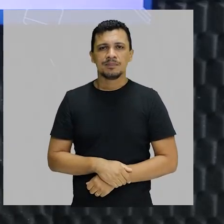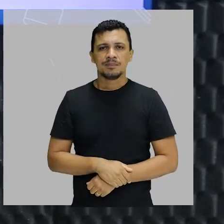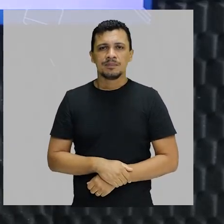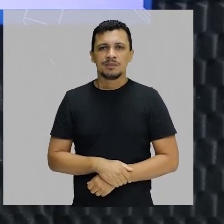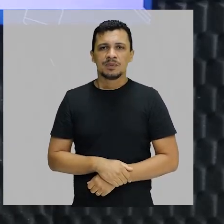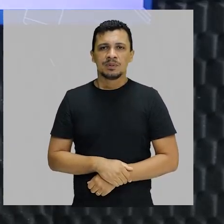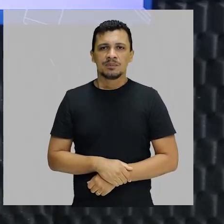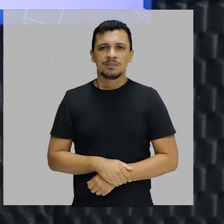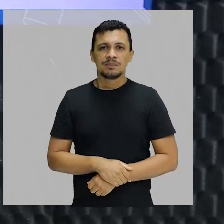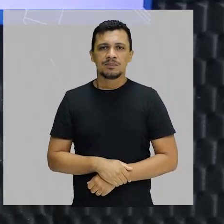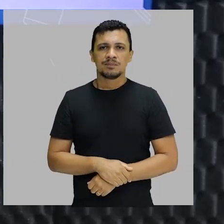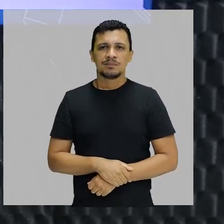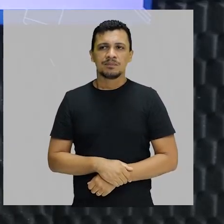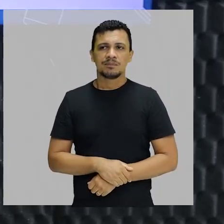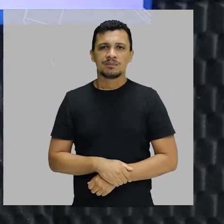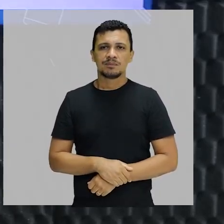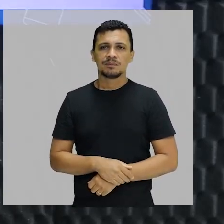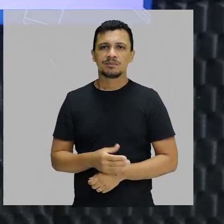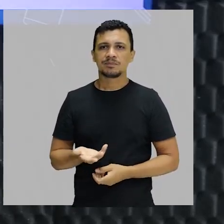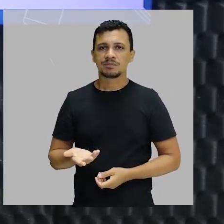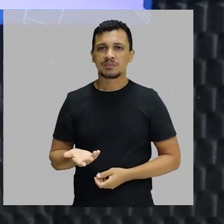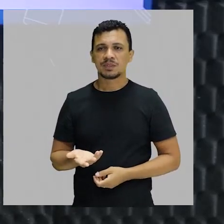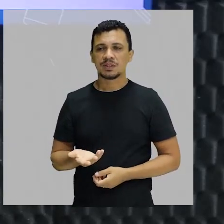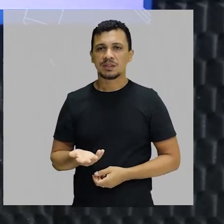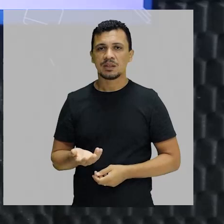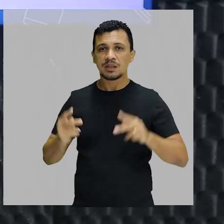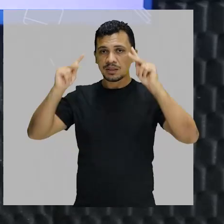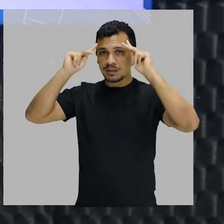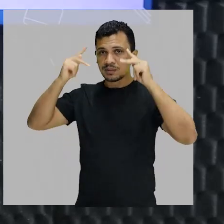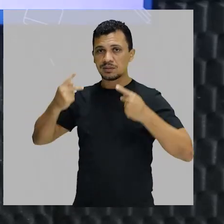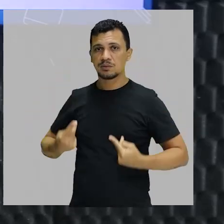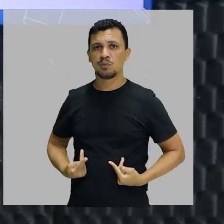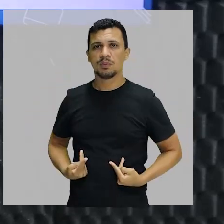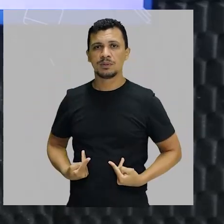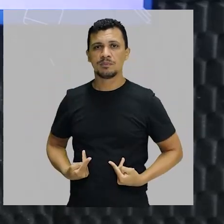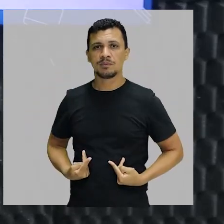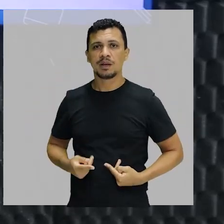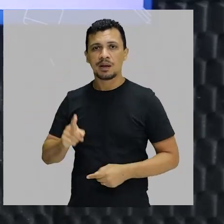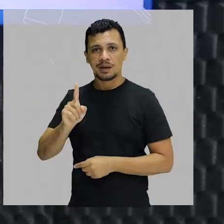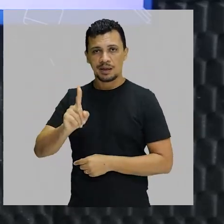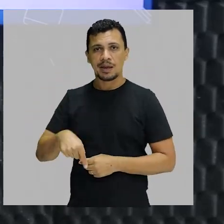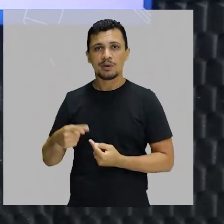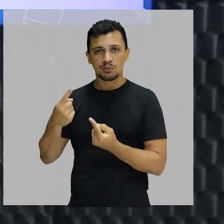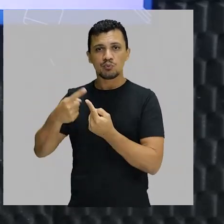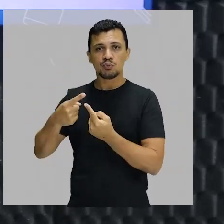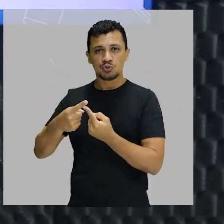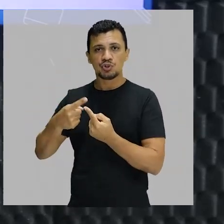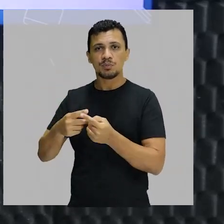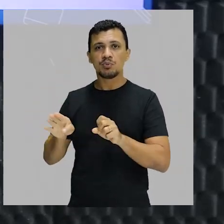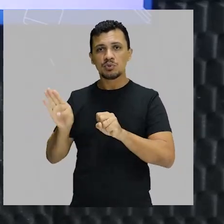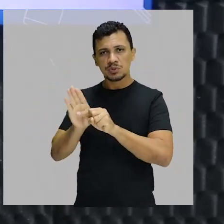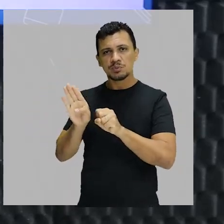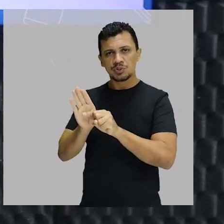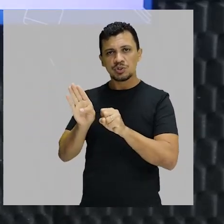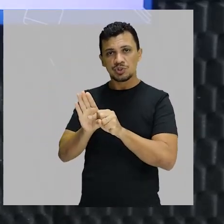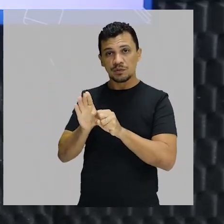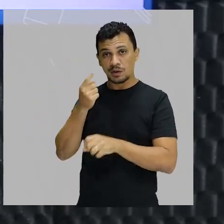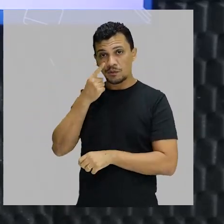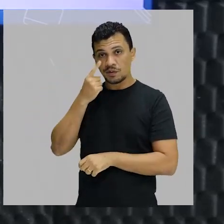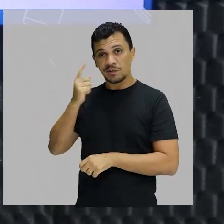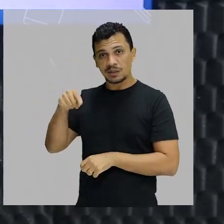ser humano, el mundo. Então, ser humano é um tipo de substantivo que a gente vai ver mais na frente,